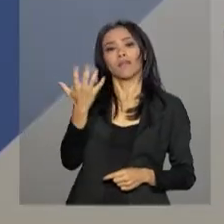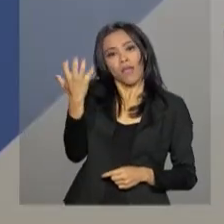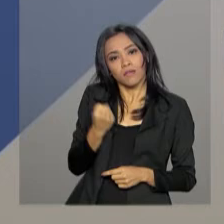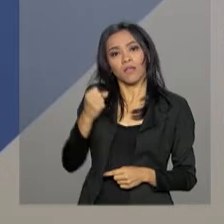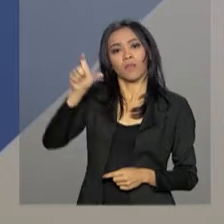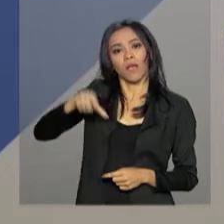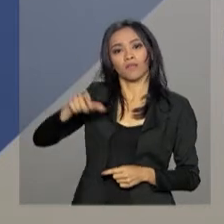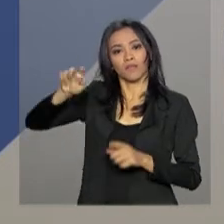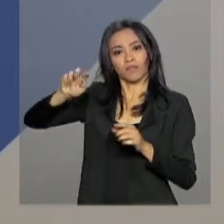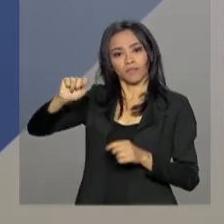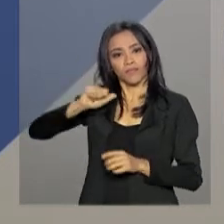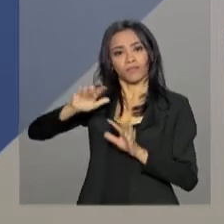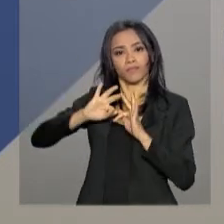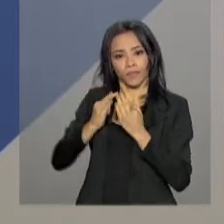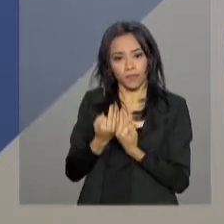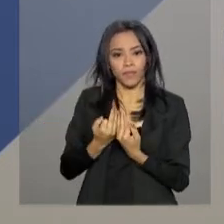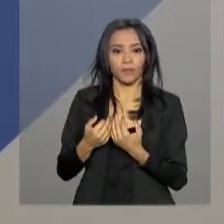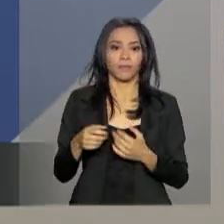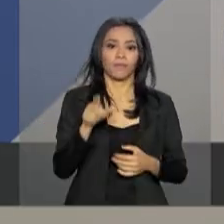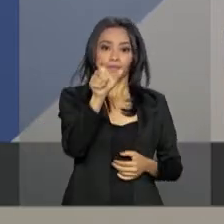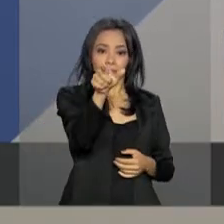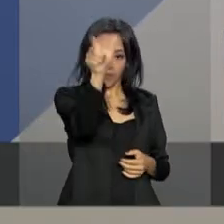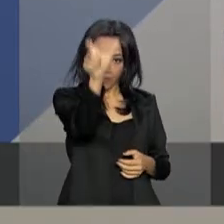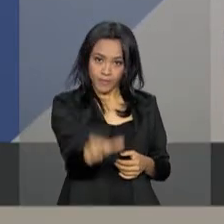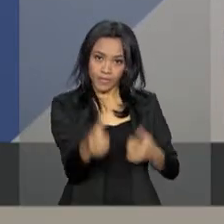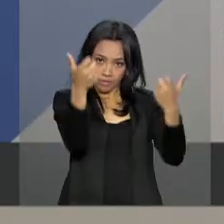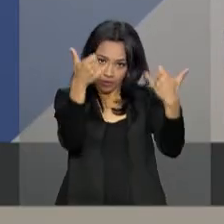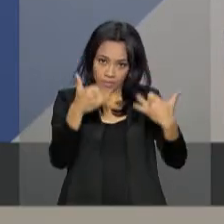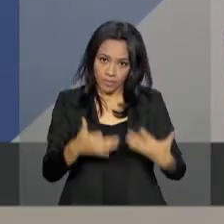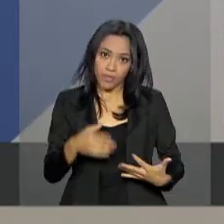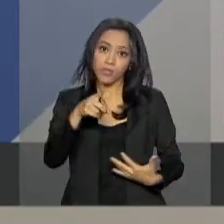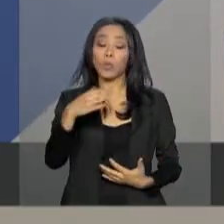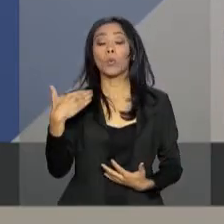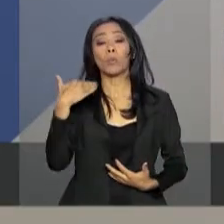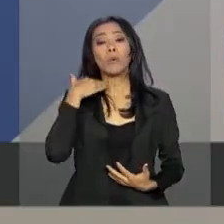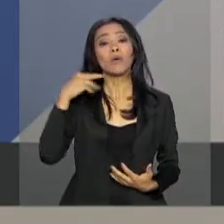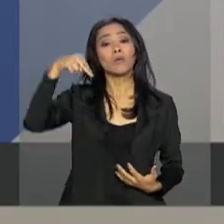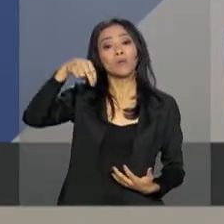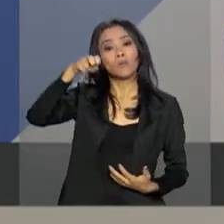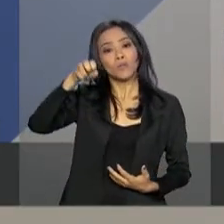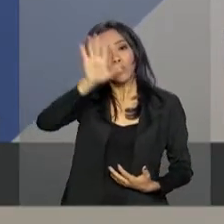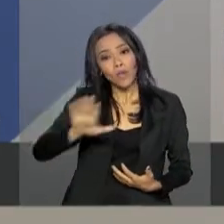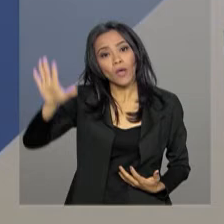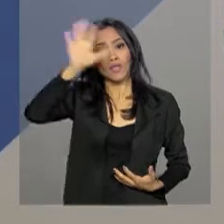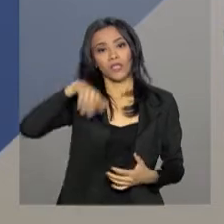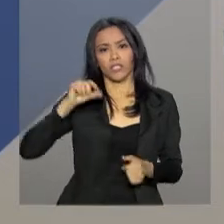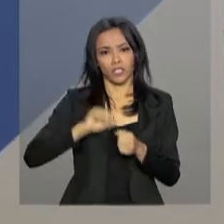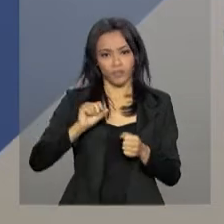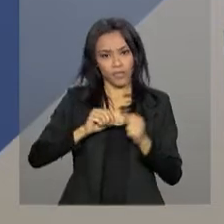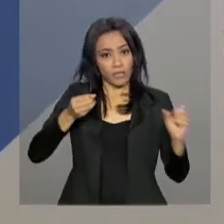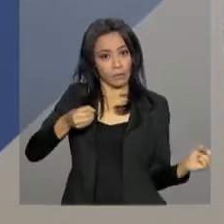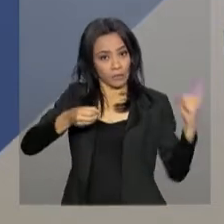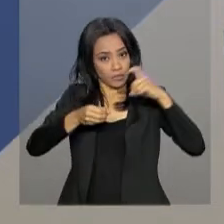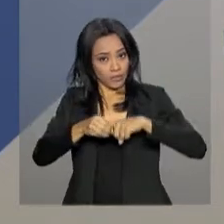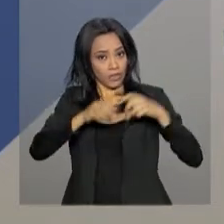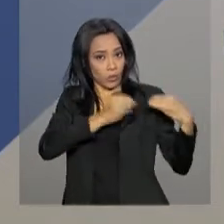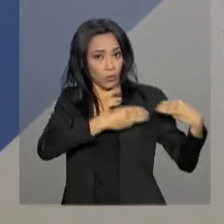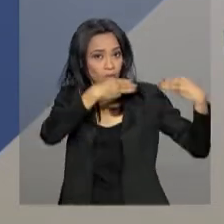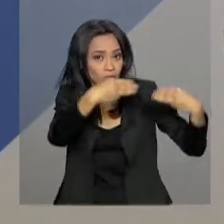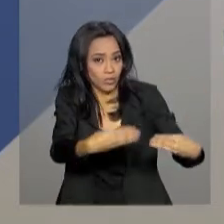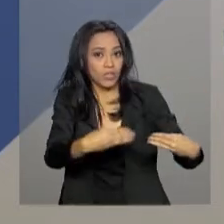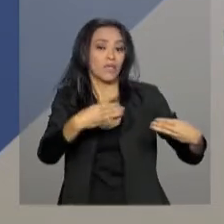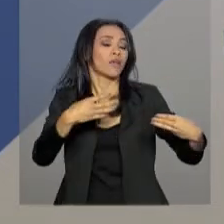acordo de cooperação técnica que o Banco do Nordeste tem feito com o Ministério do Desenvolvimento Social, tem sido de grande importância,